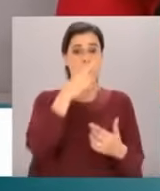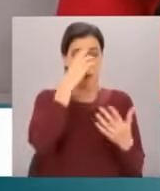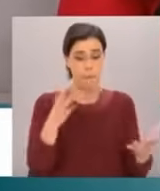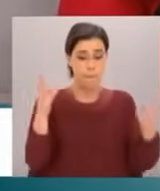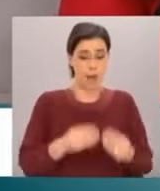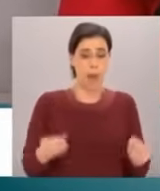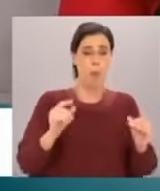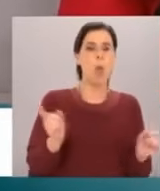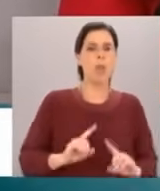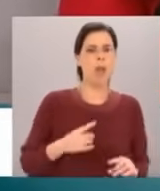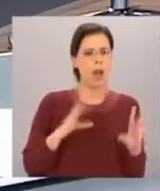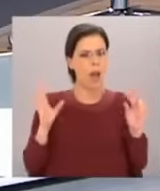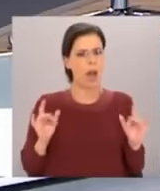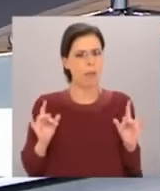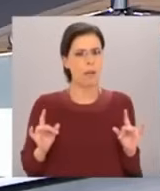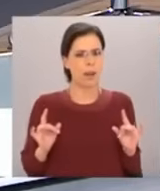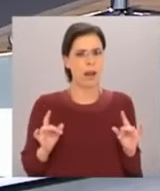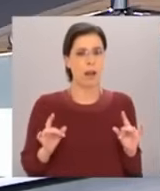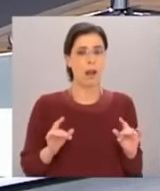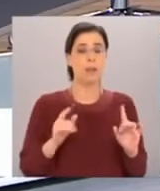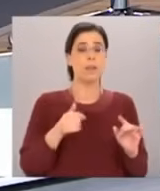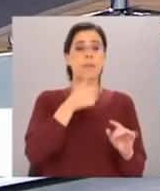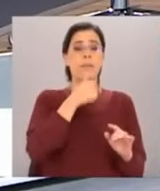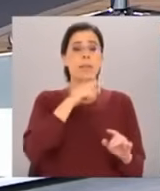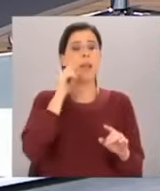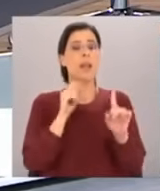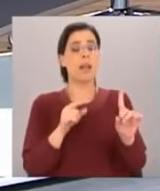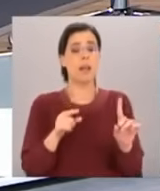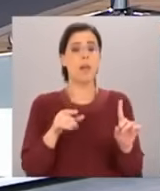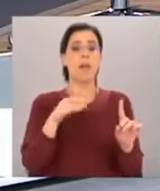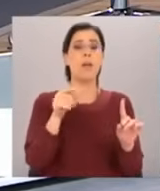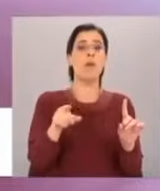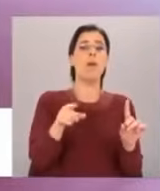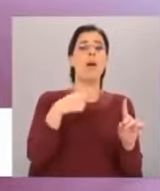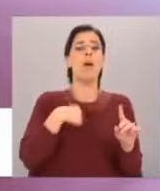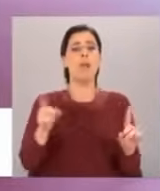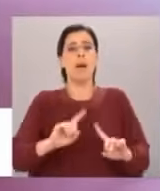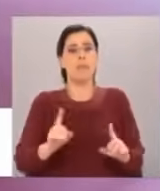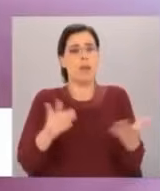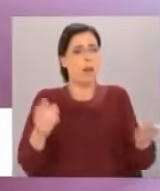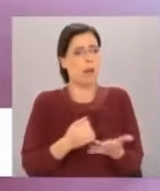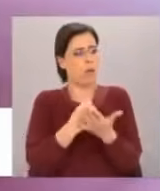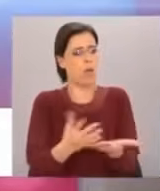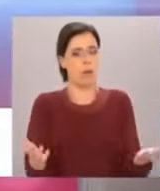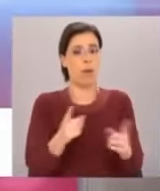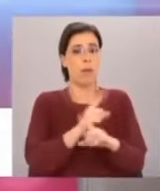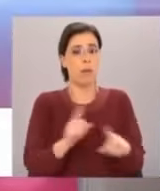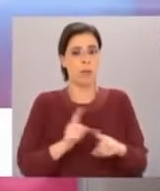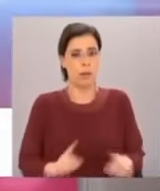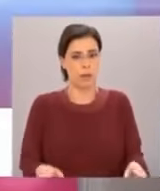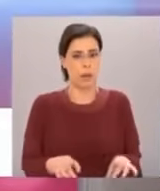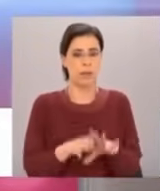não aguentamos pagar mais impostos E andamos a brincar quer dizer não deixa bloqueado direito vamos ou não tem contribuído respostas no partido